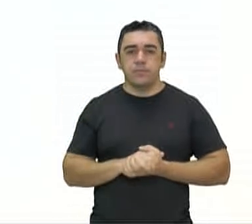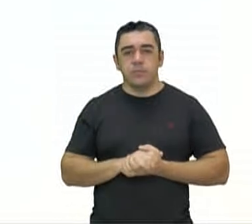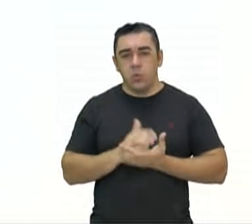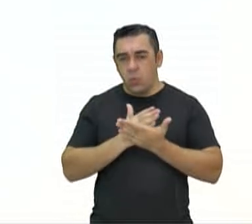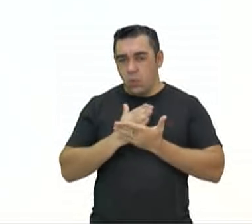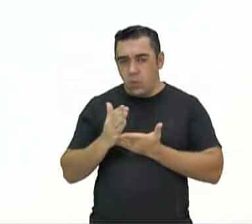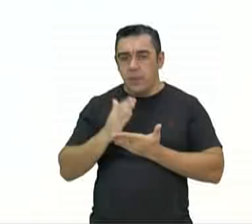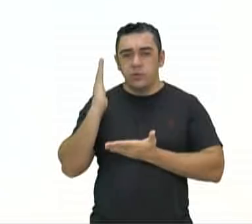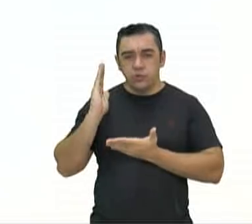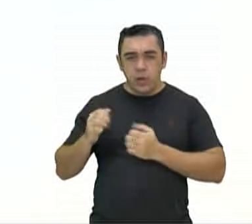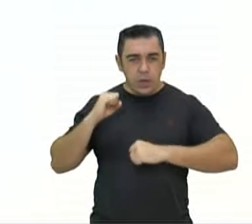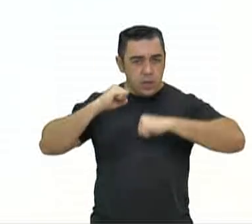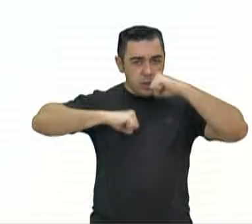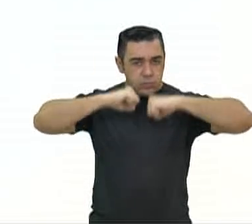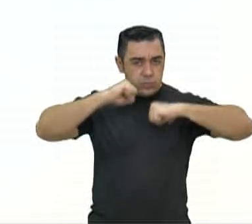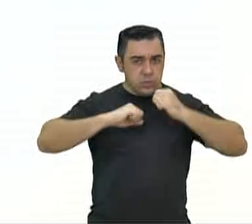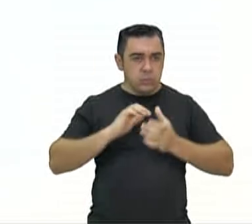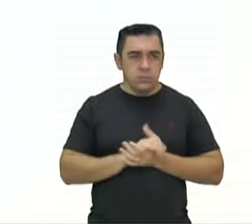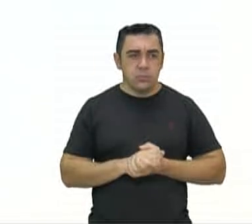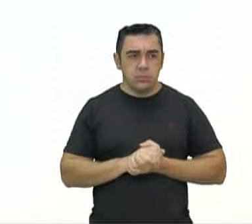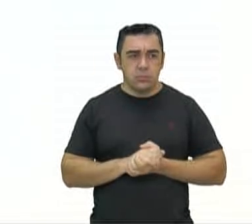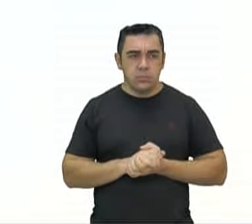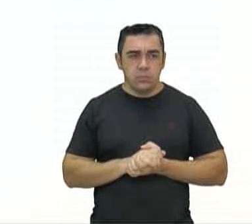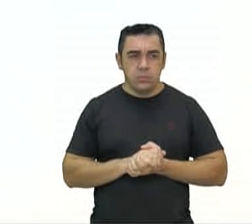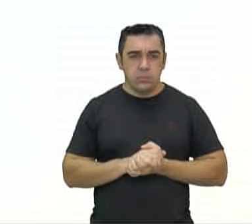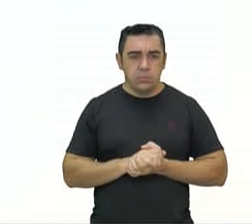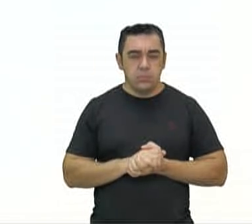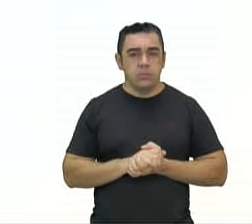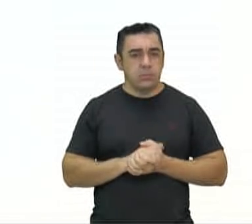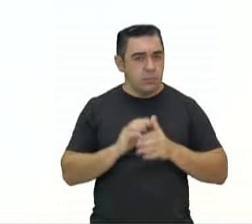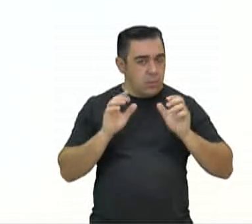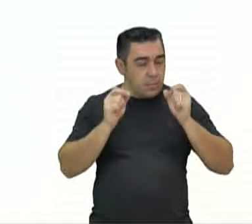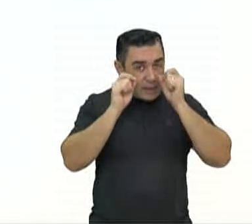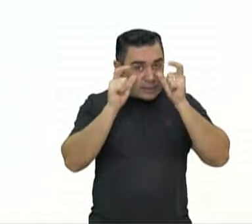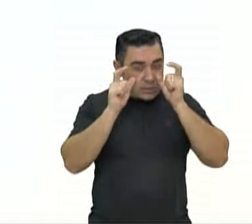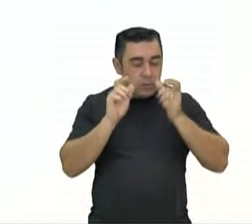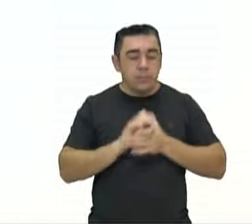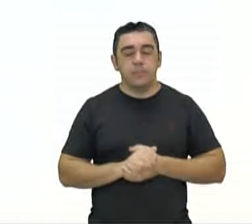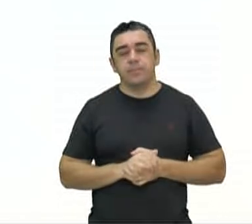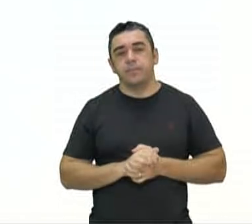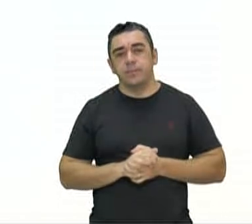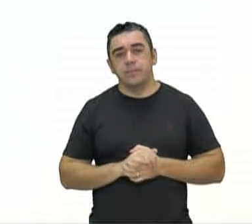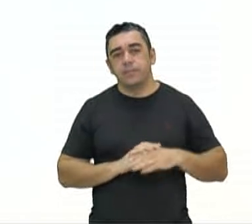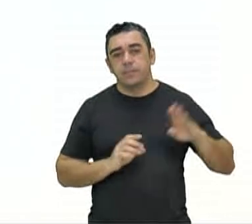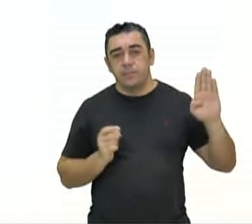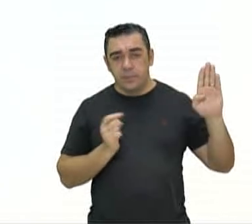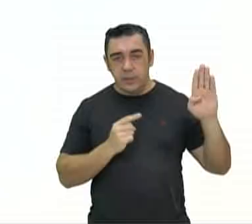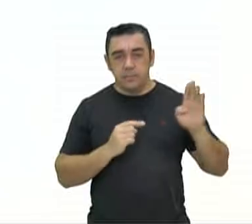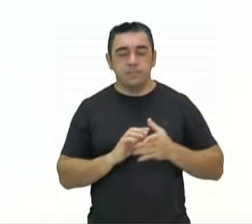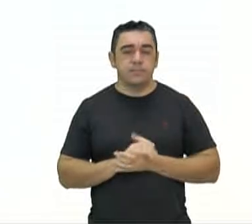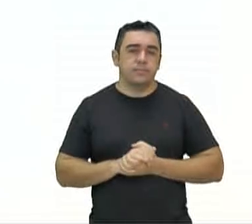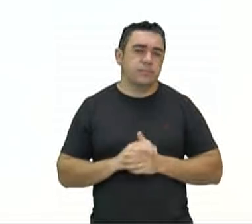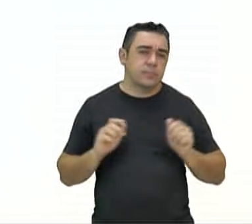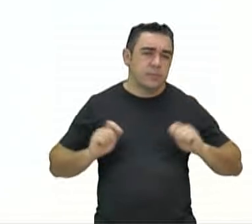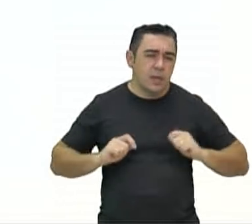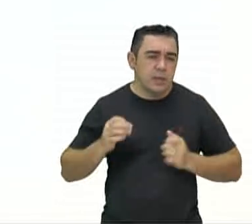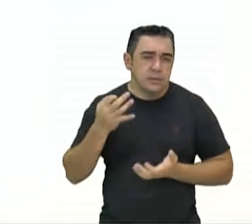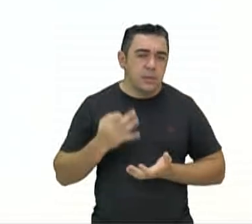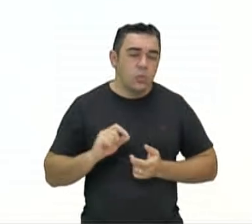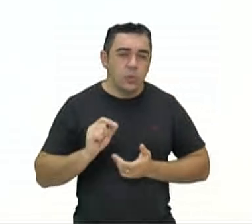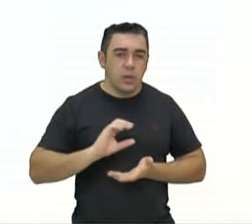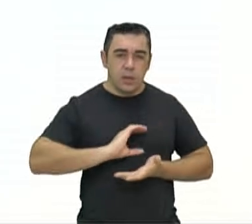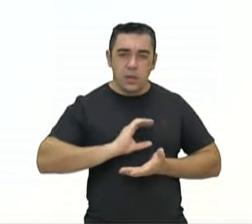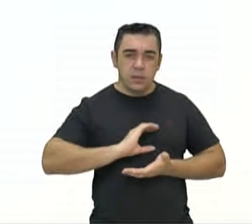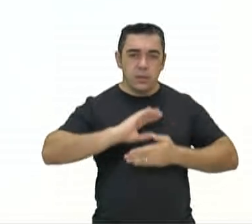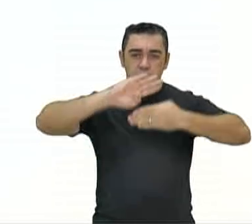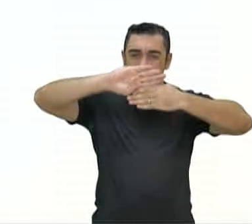início de sua industrialização. Nova e alta tecnologia no norte. Presta atenção. Letra B. Pode-se afirmar que o Canadá é